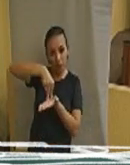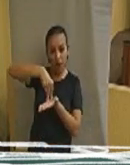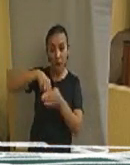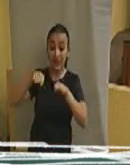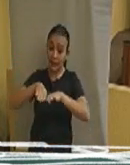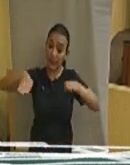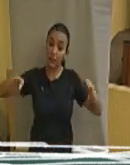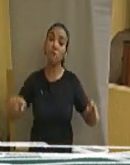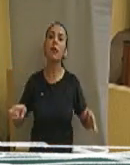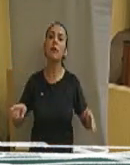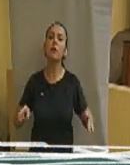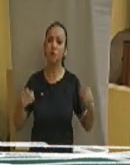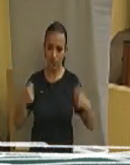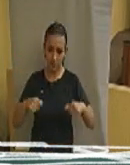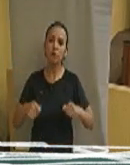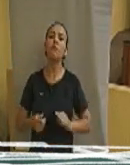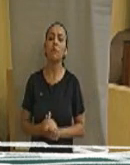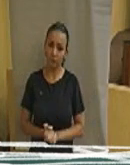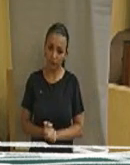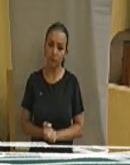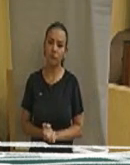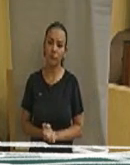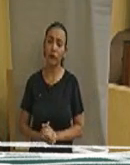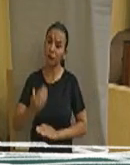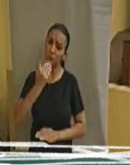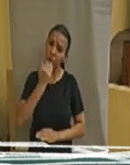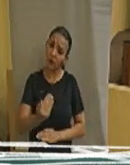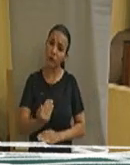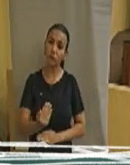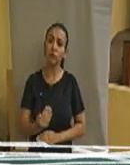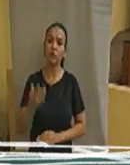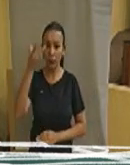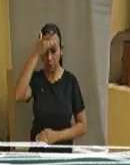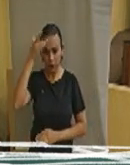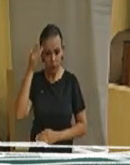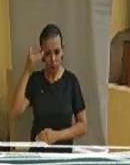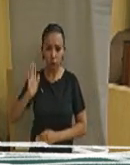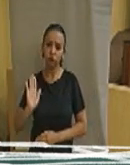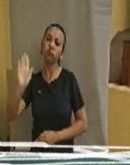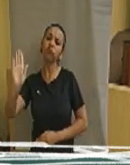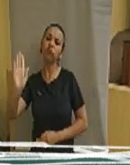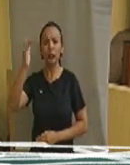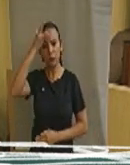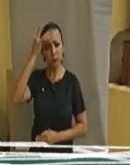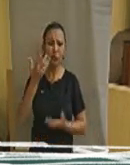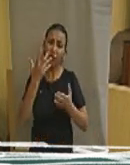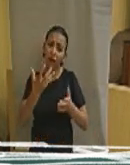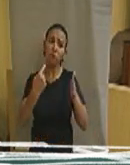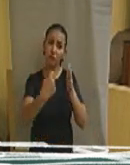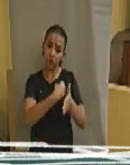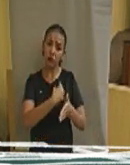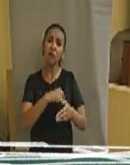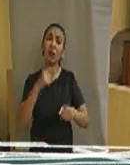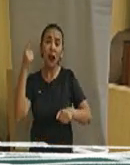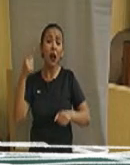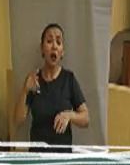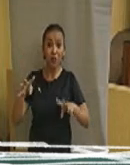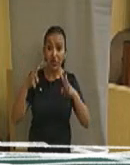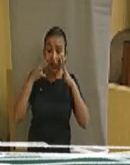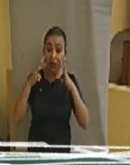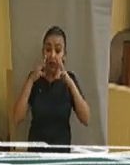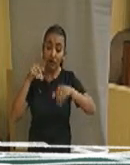mesa onde eles estão. Pedimos aos candidatos e aos inscritos que atentem no tempo que têm destinados.